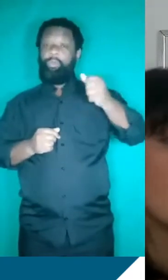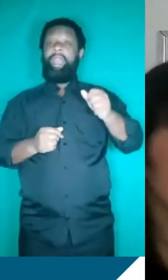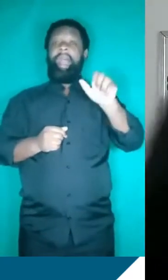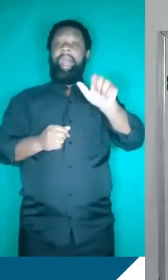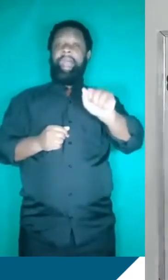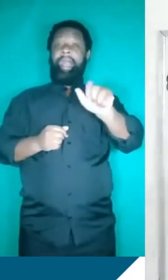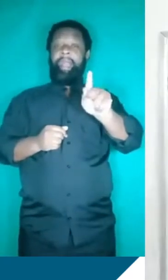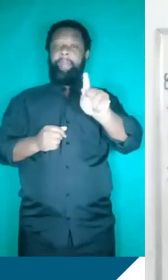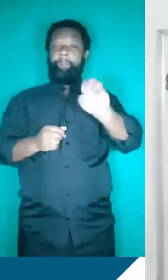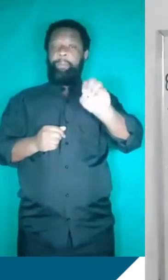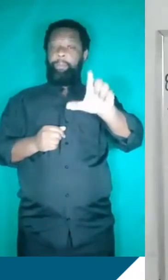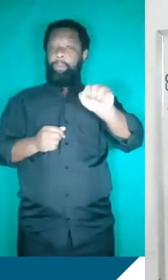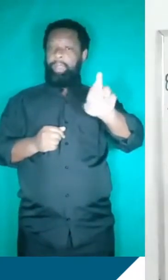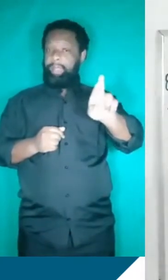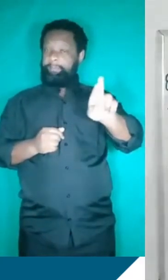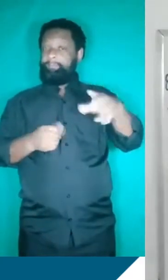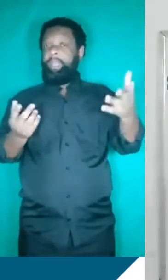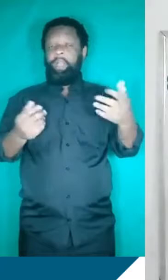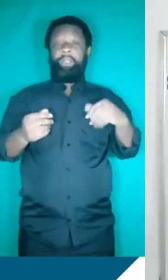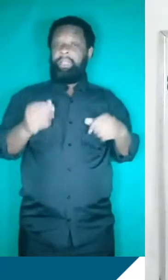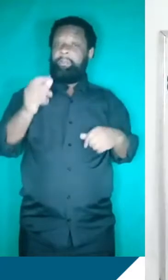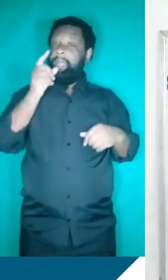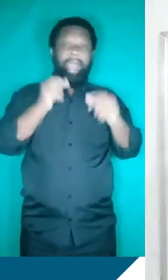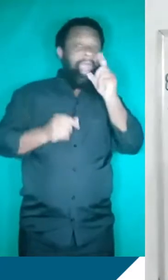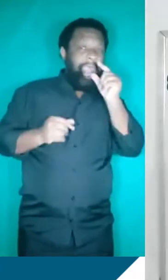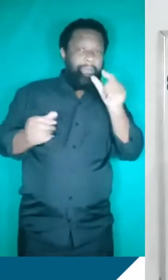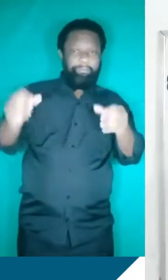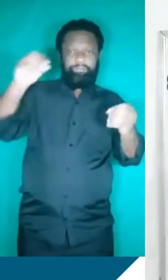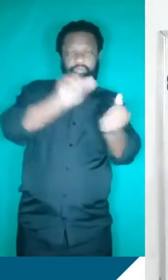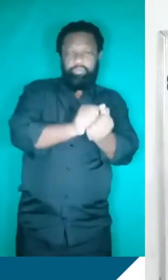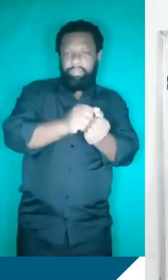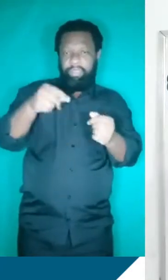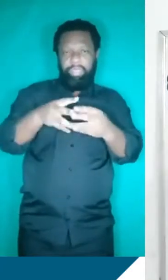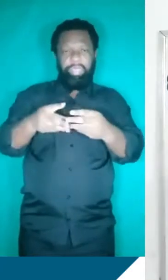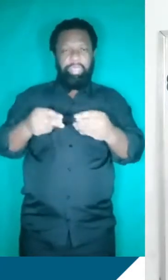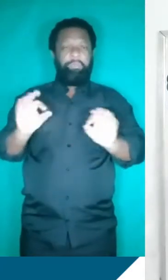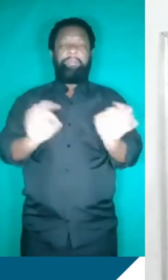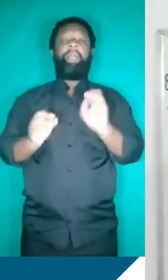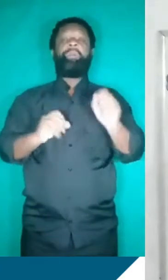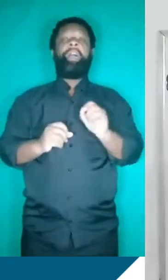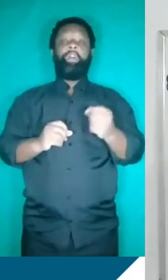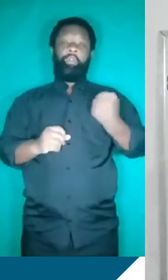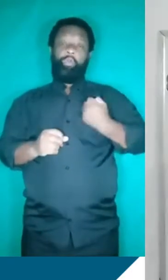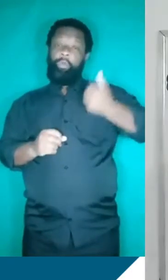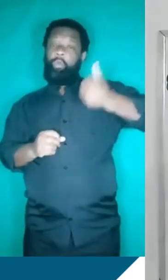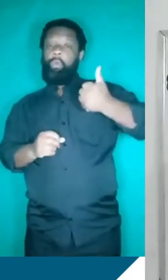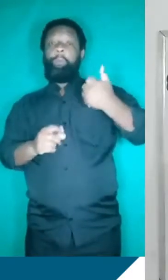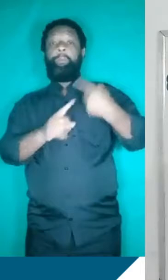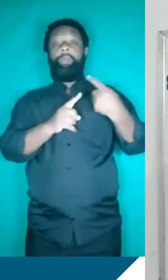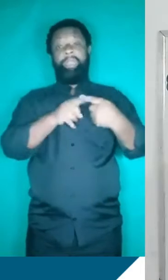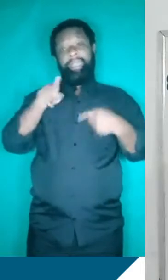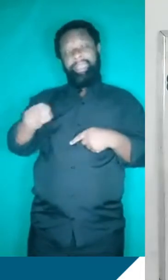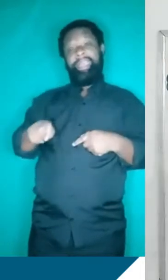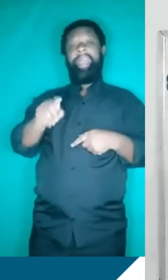apolar. Então, pessoal, o que não se dissolve em água é o composto 1, por ser apolar. E